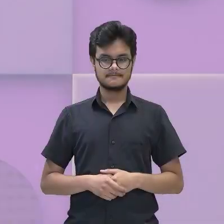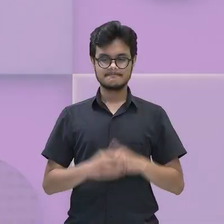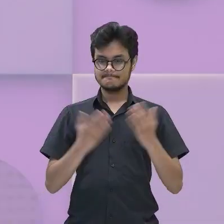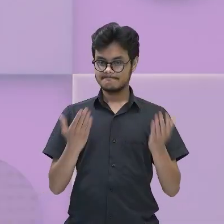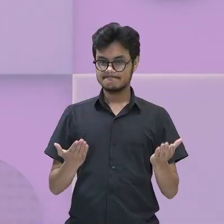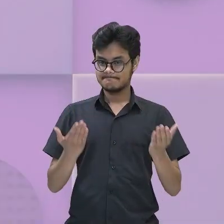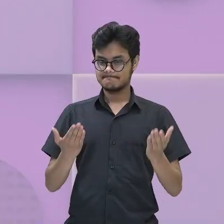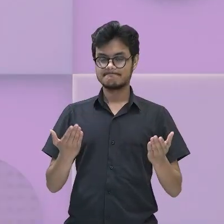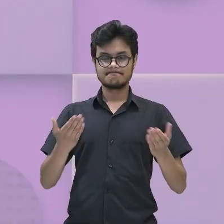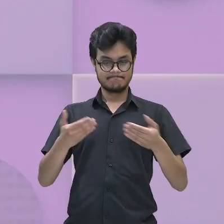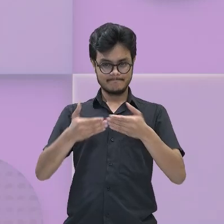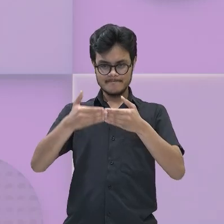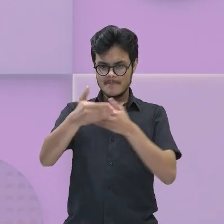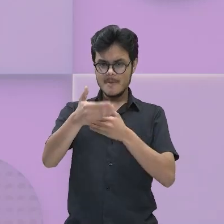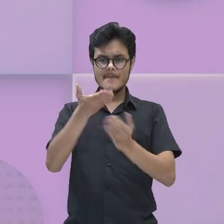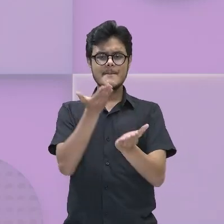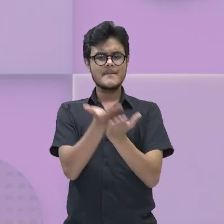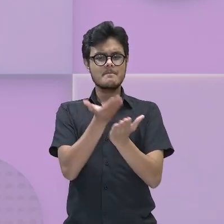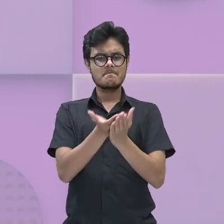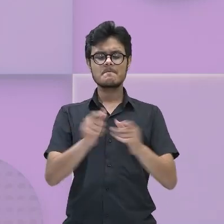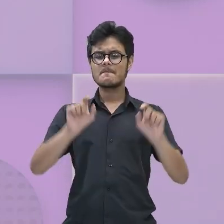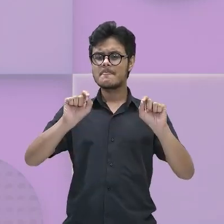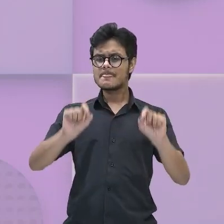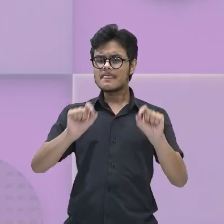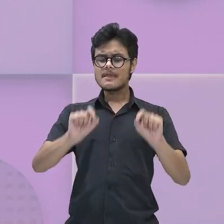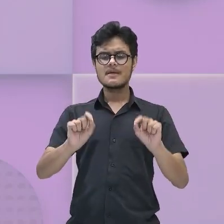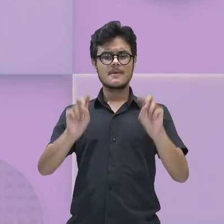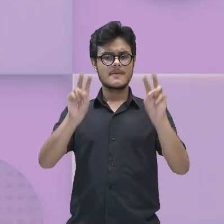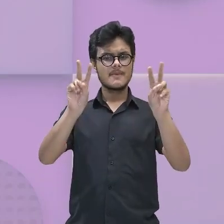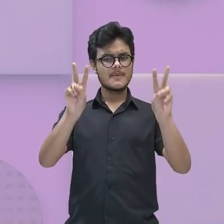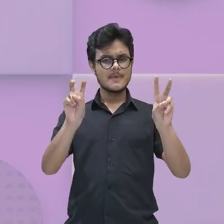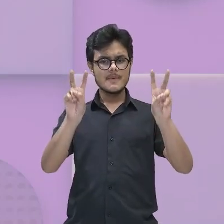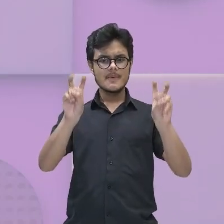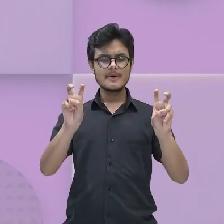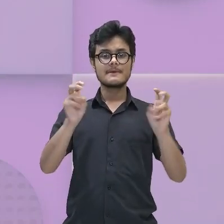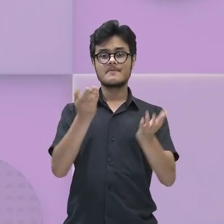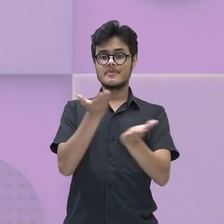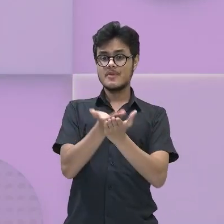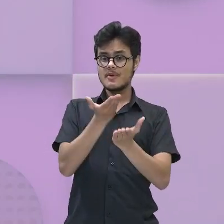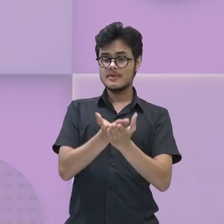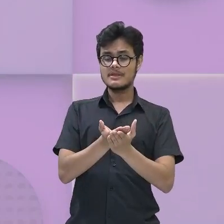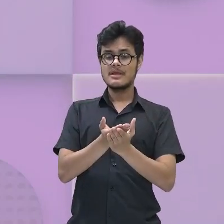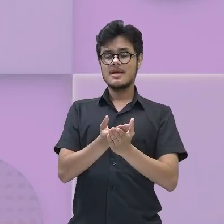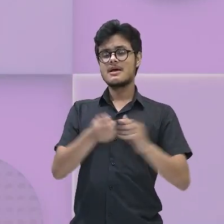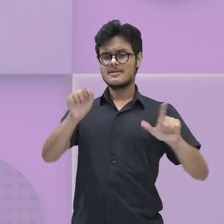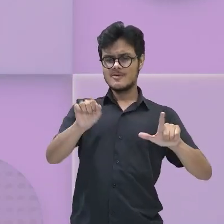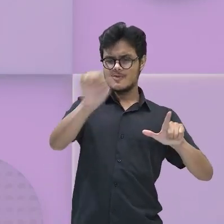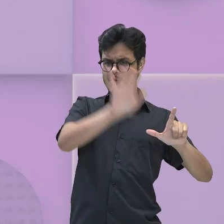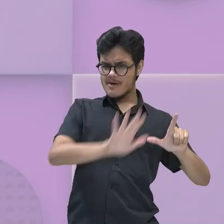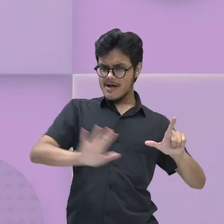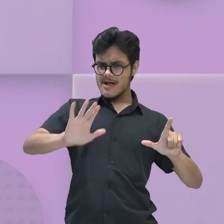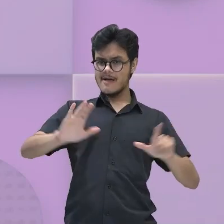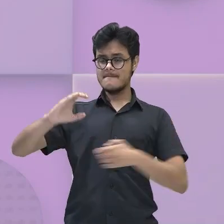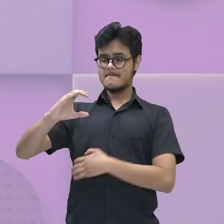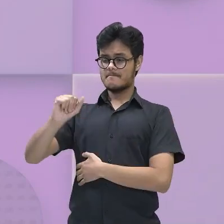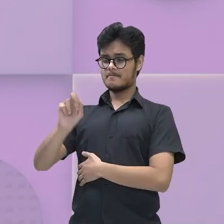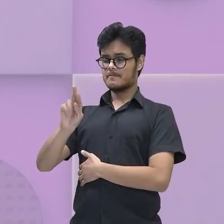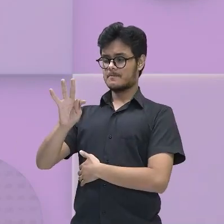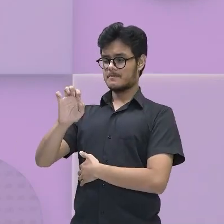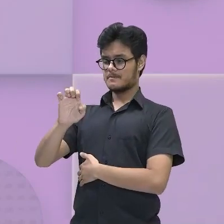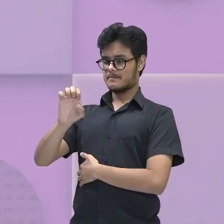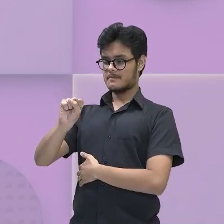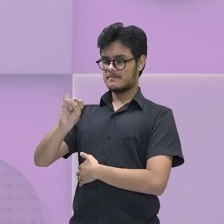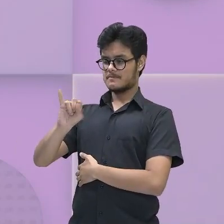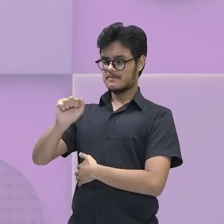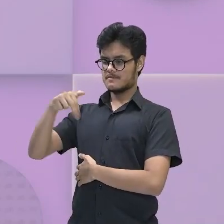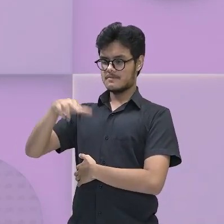Muito bem, então para iniciar a nossa aula, nós veremos aí o plano cartesiano, certo? Para depois a gente verificar